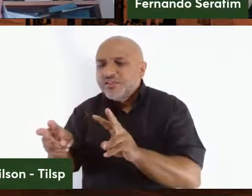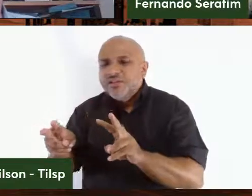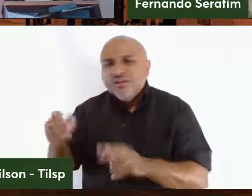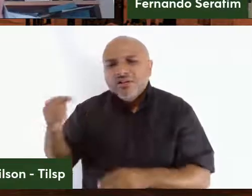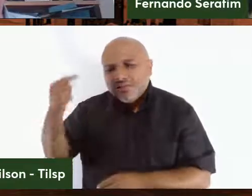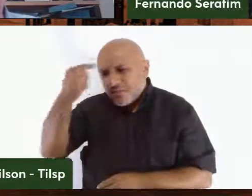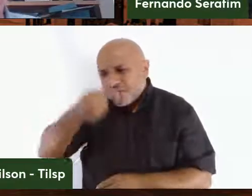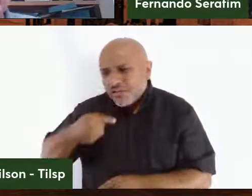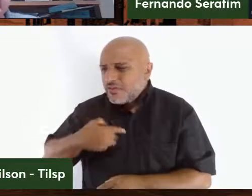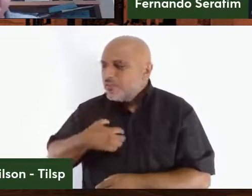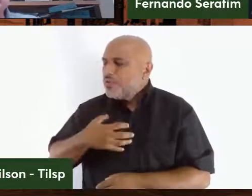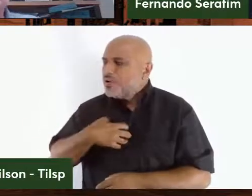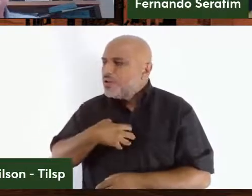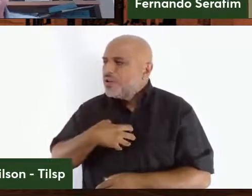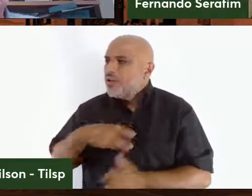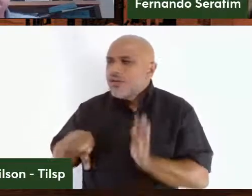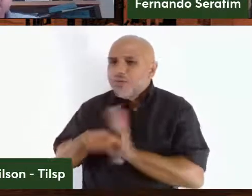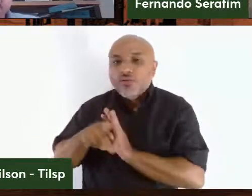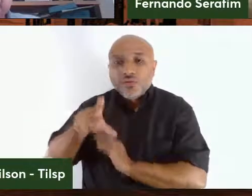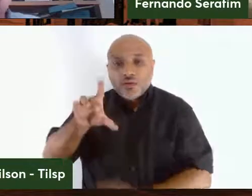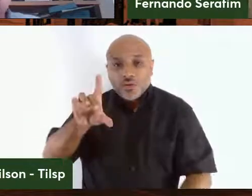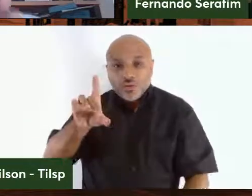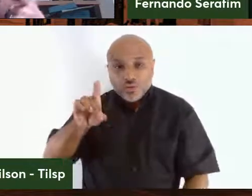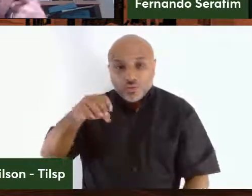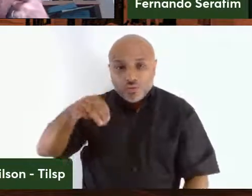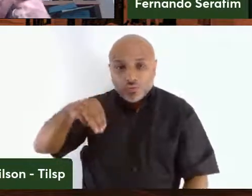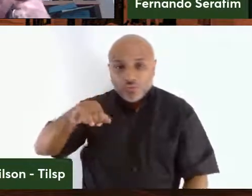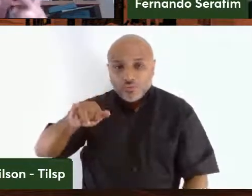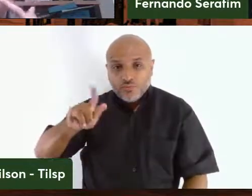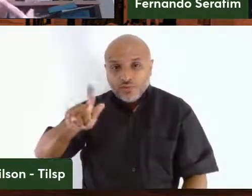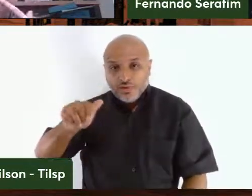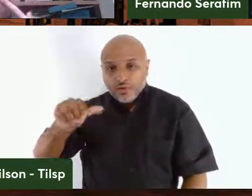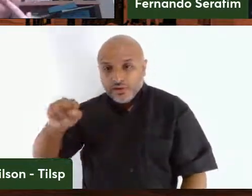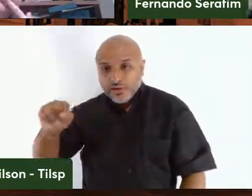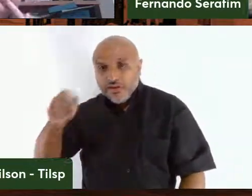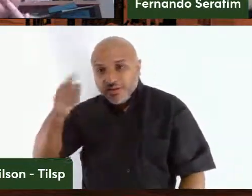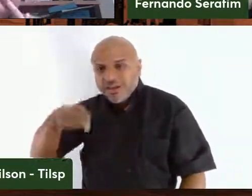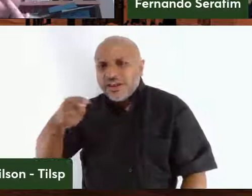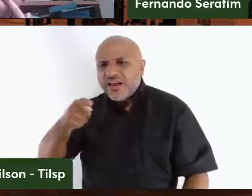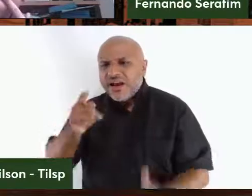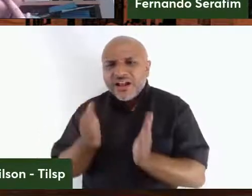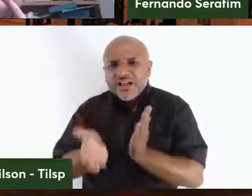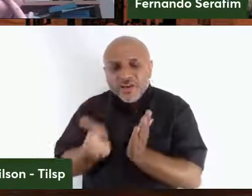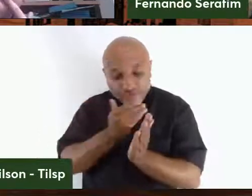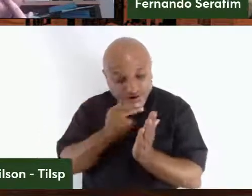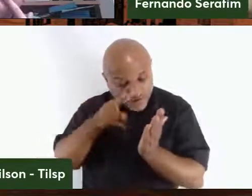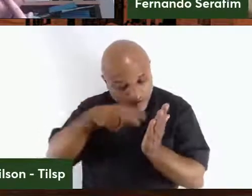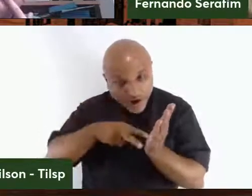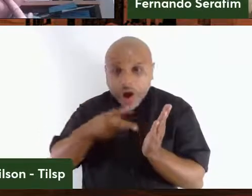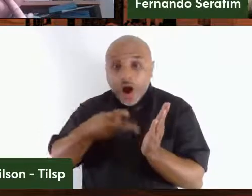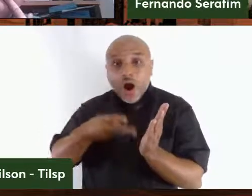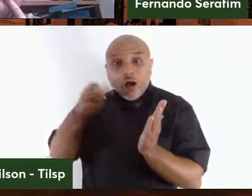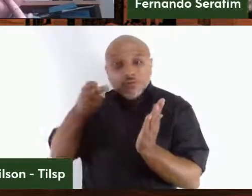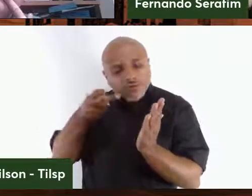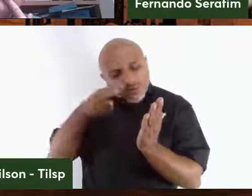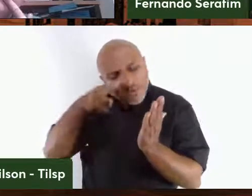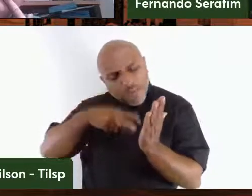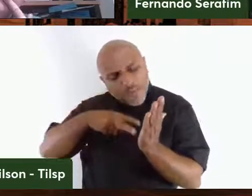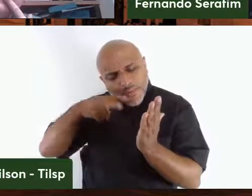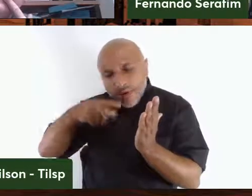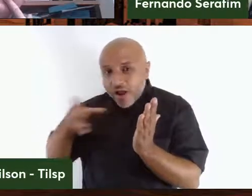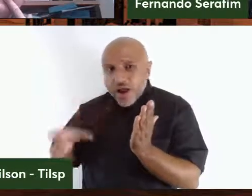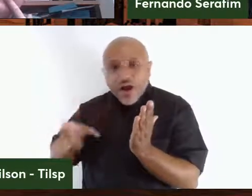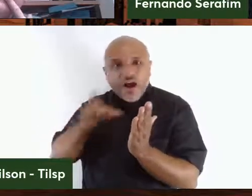a Domingas, né, mãe do Nael, que de fato, né, você vai a cada página é perceptível o quanto ela não é